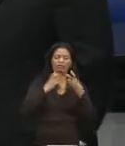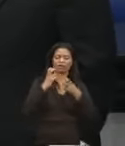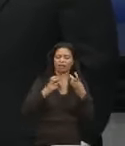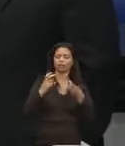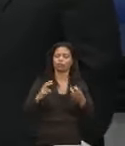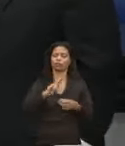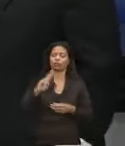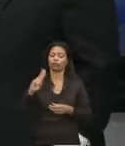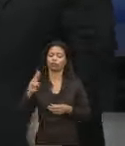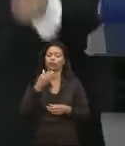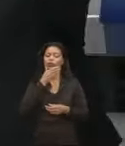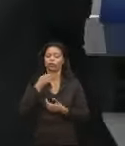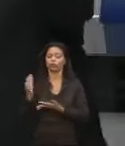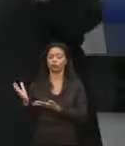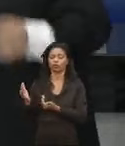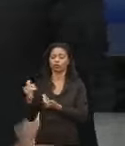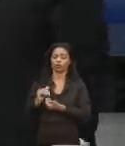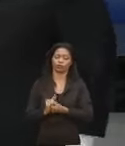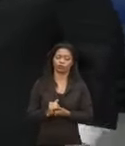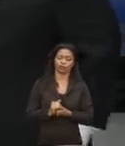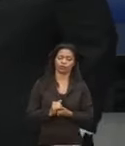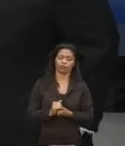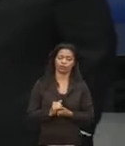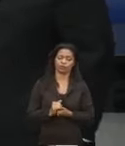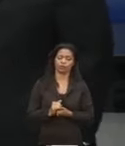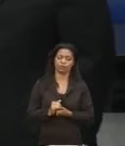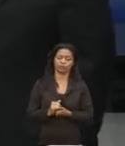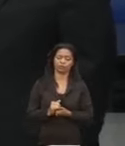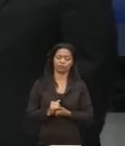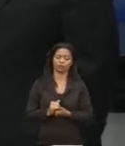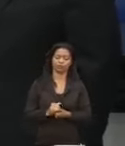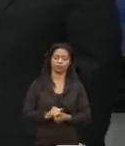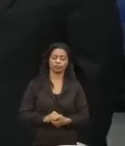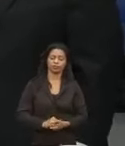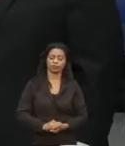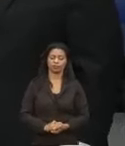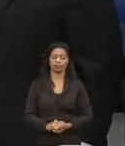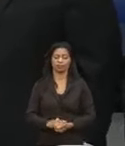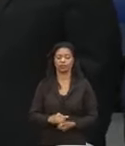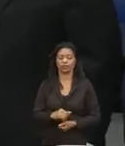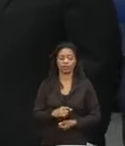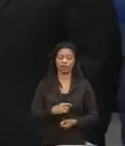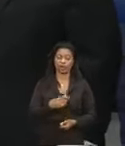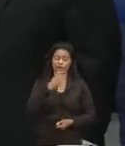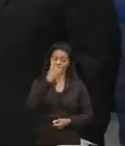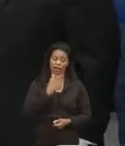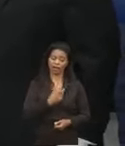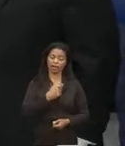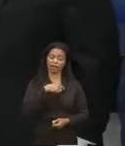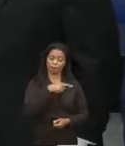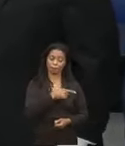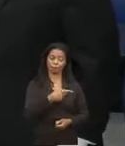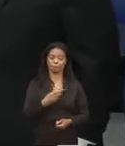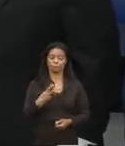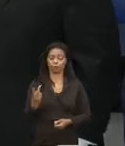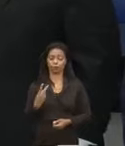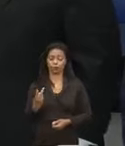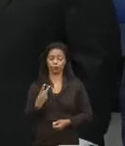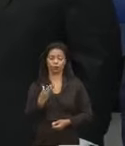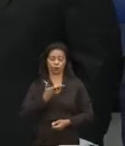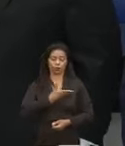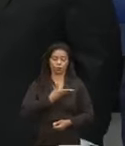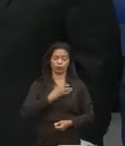equipe, né, da vigilante, vem a nosso colega Hélio, que é da noite. E resumindo,